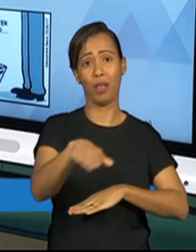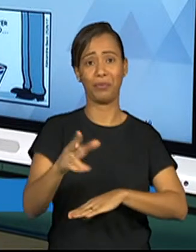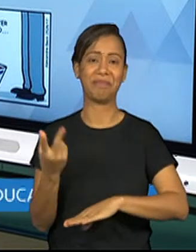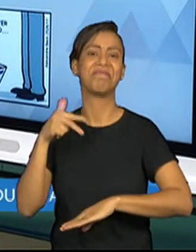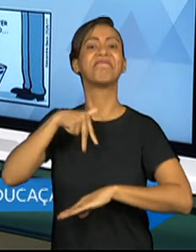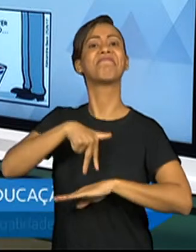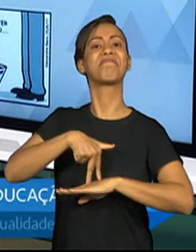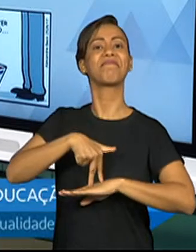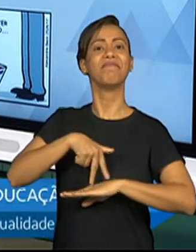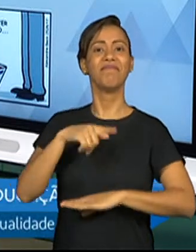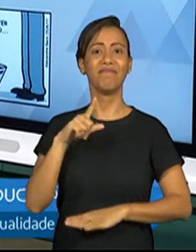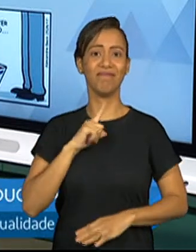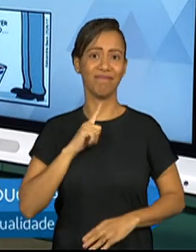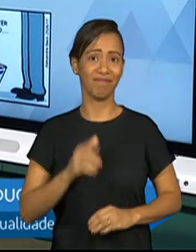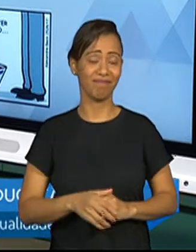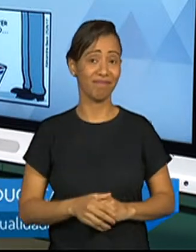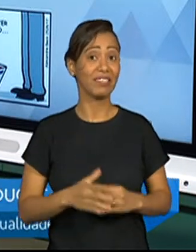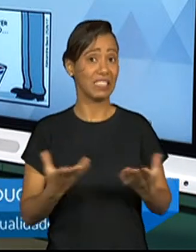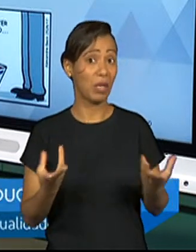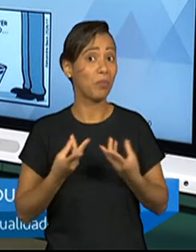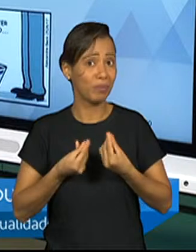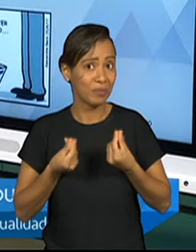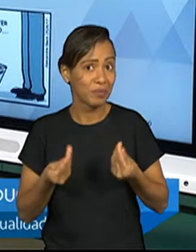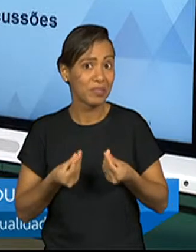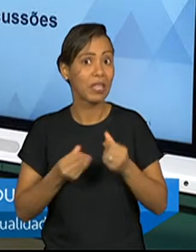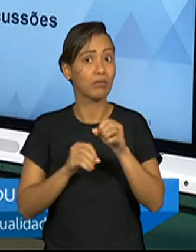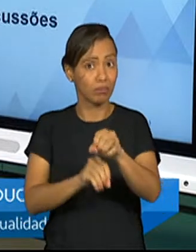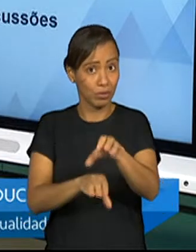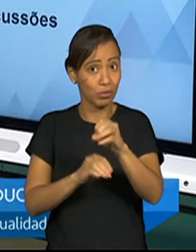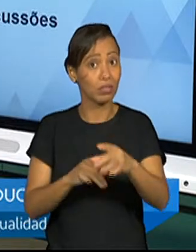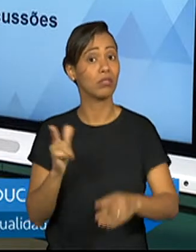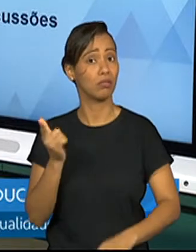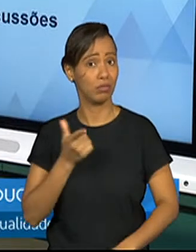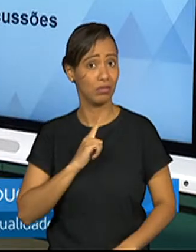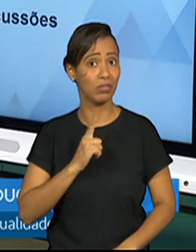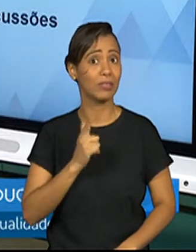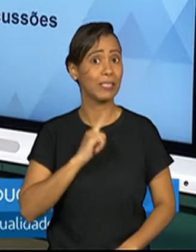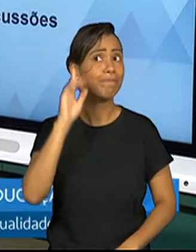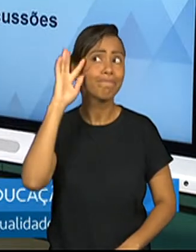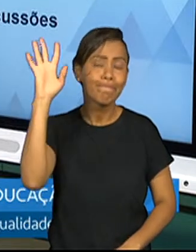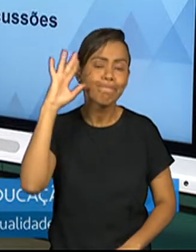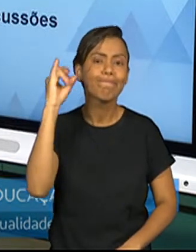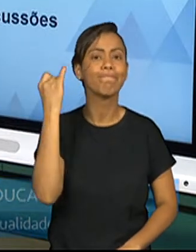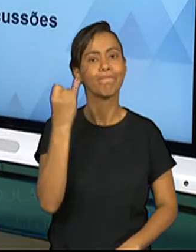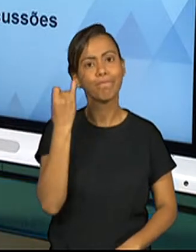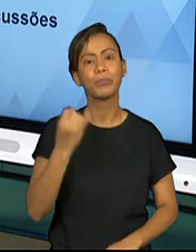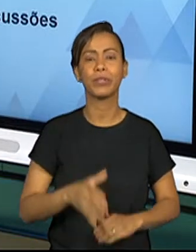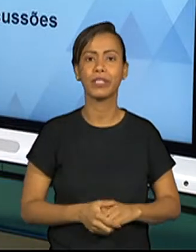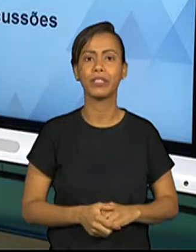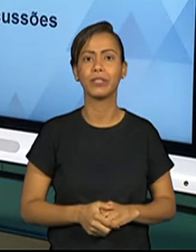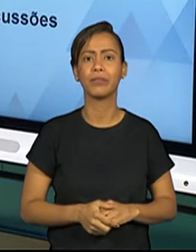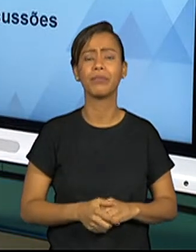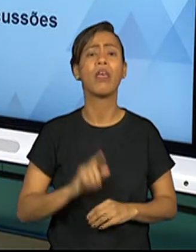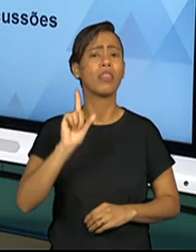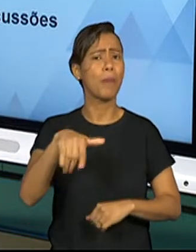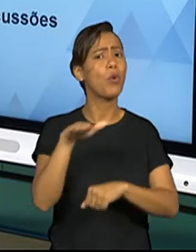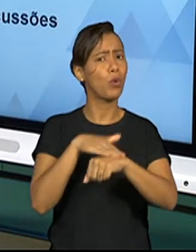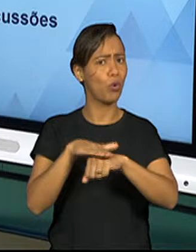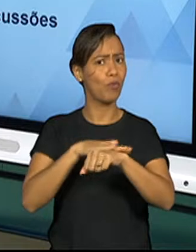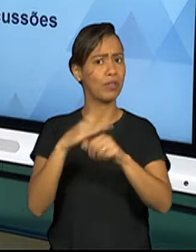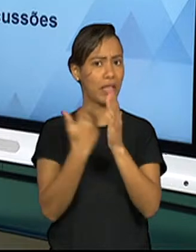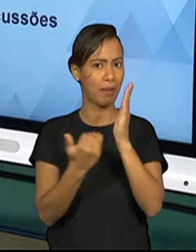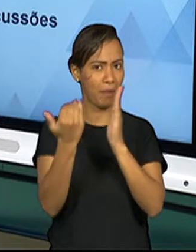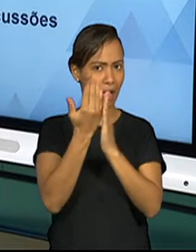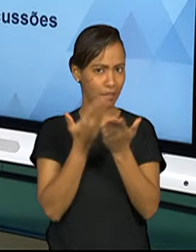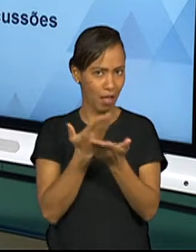isso interfere na qualidade da educação e nós precisamos pensar a respeito dessas questões. Vamos conversar um pouco mais